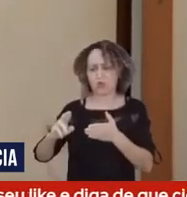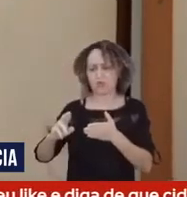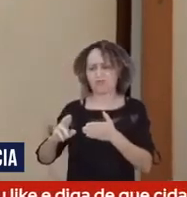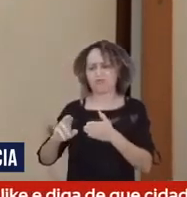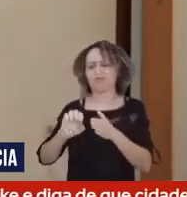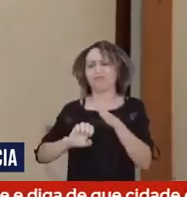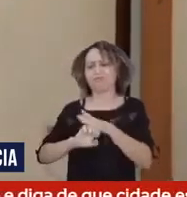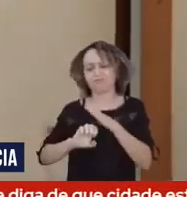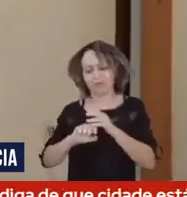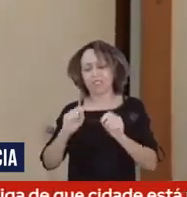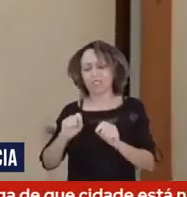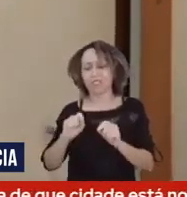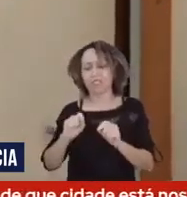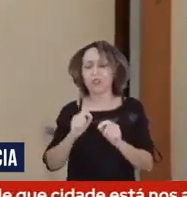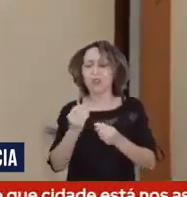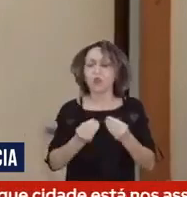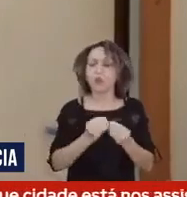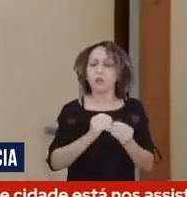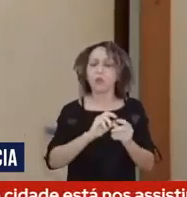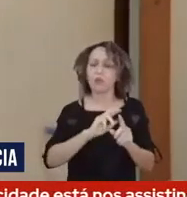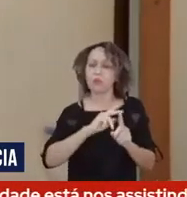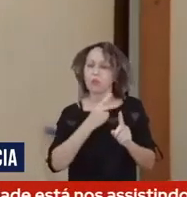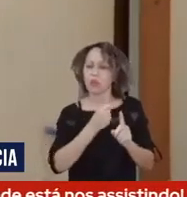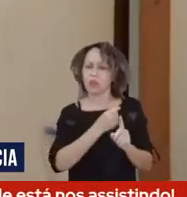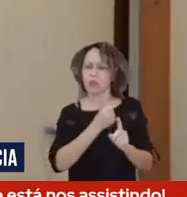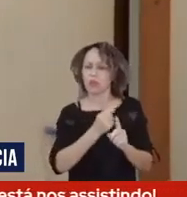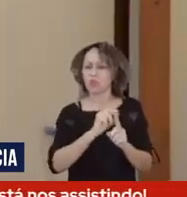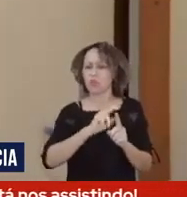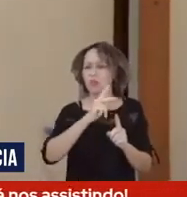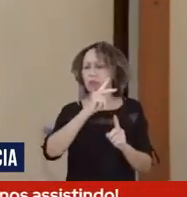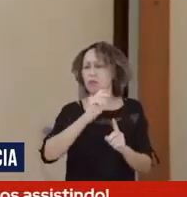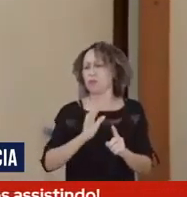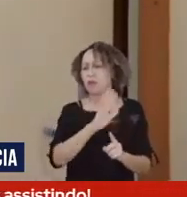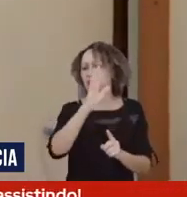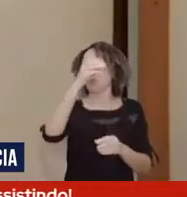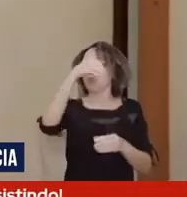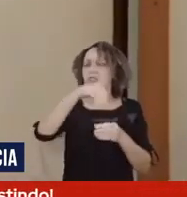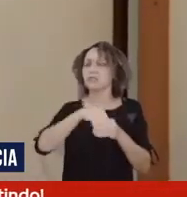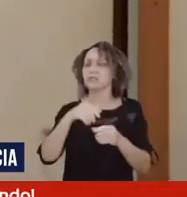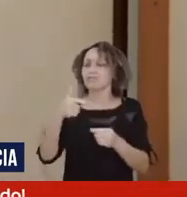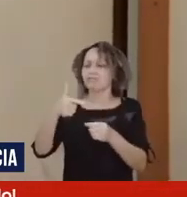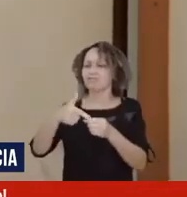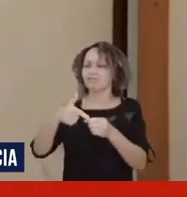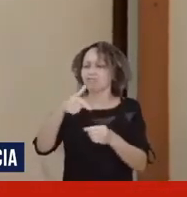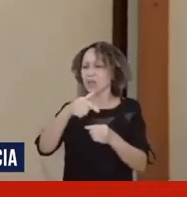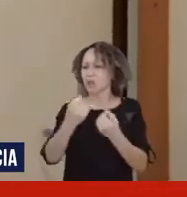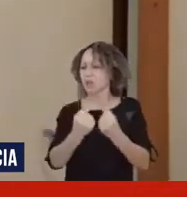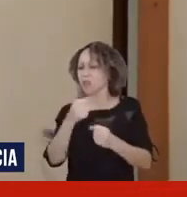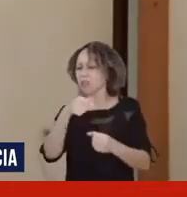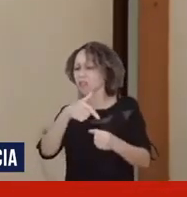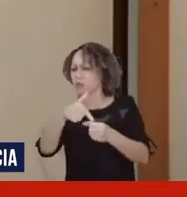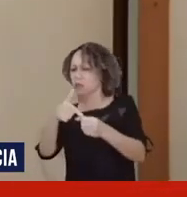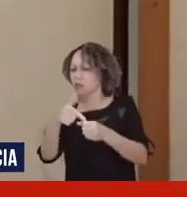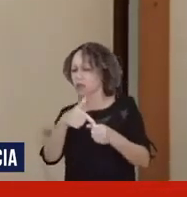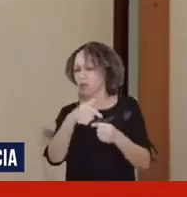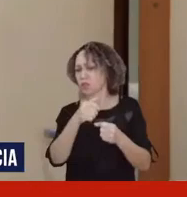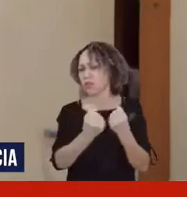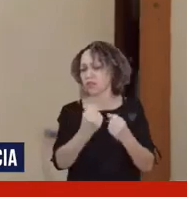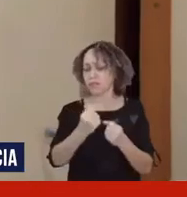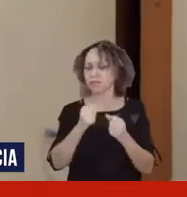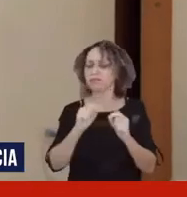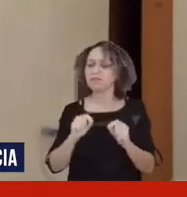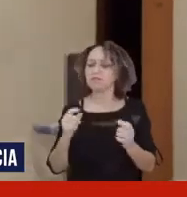isso significa, né, claramente um processo de mudança na estratégia